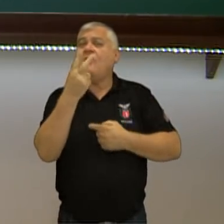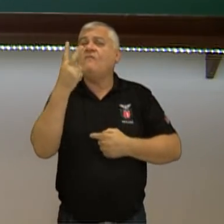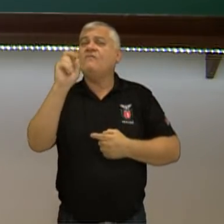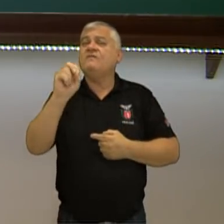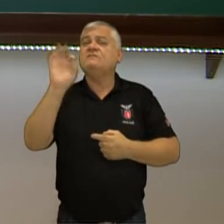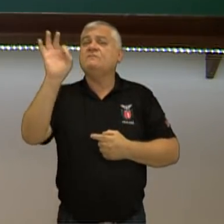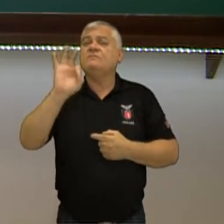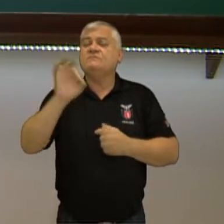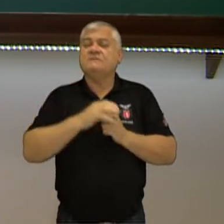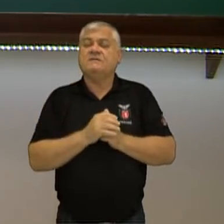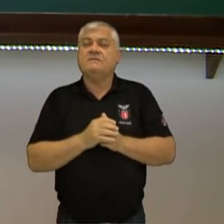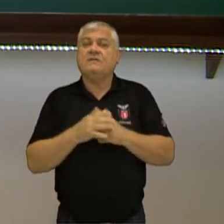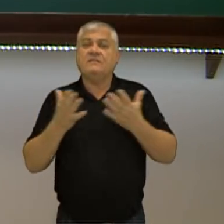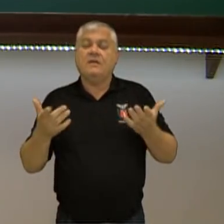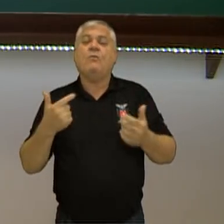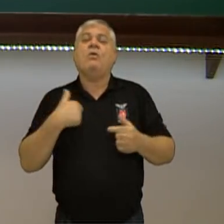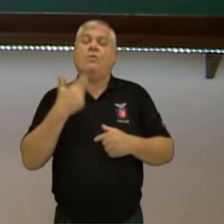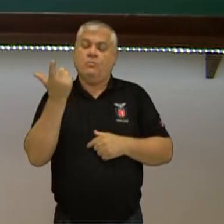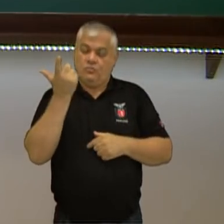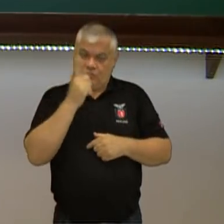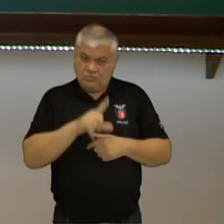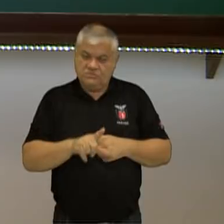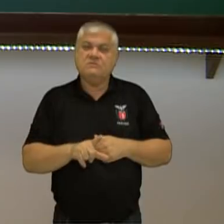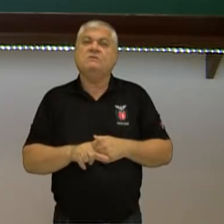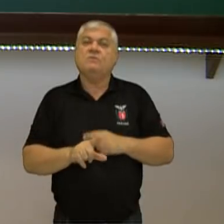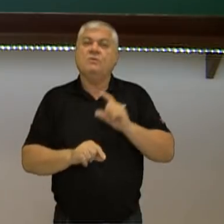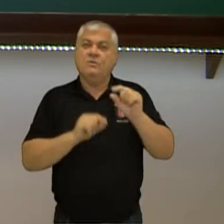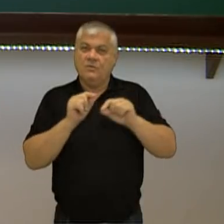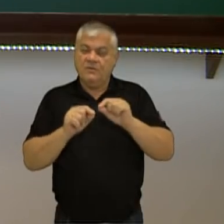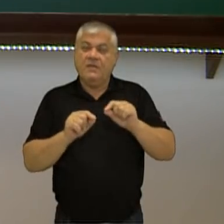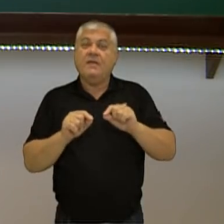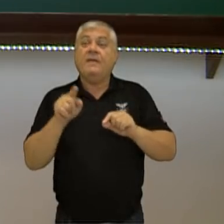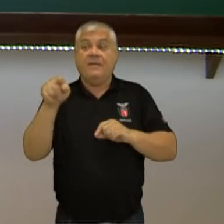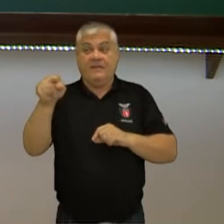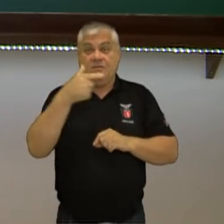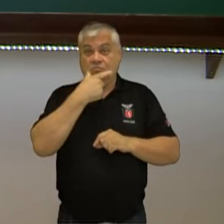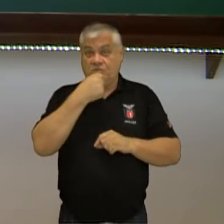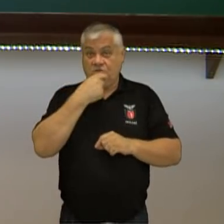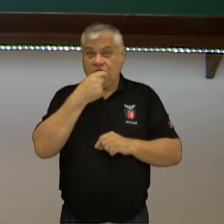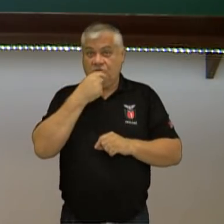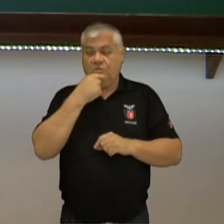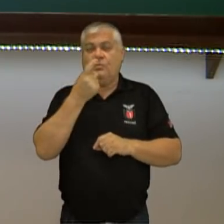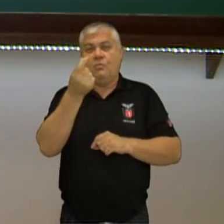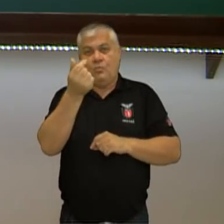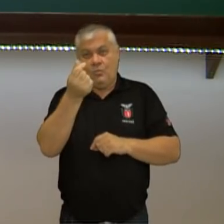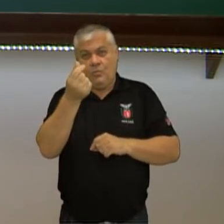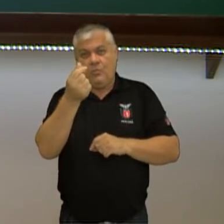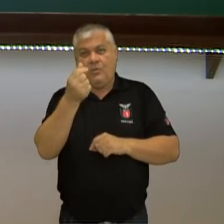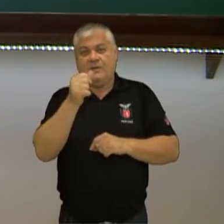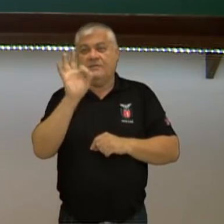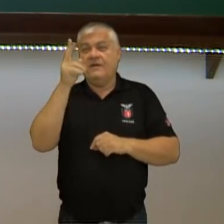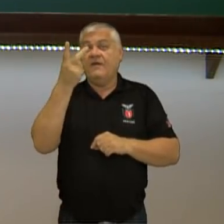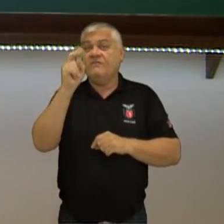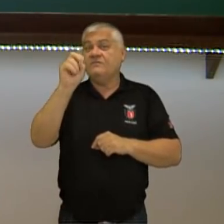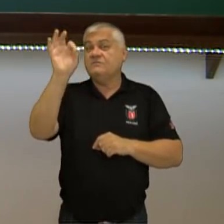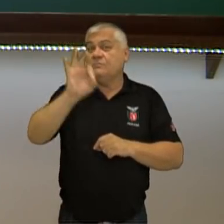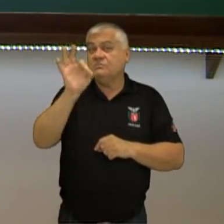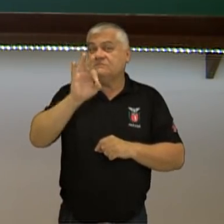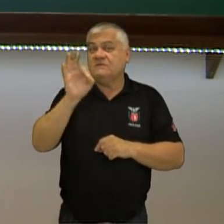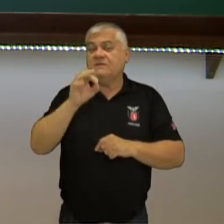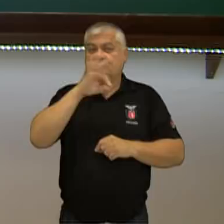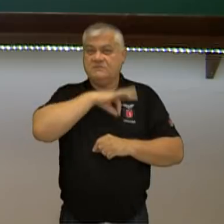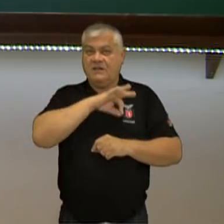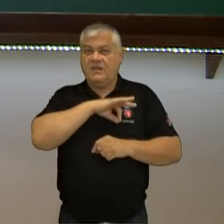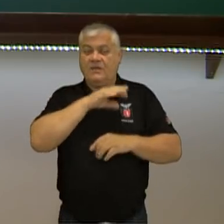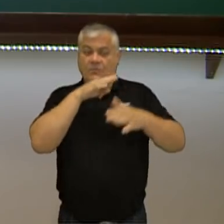afirmar o quê? Que eu consigo, que o Maurício reserva 20% do salário para